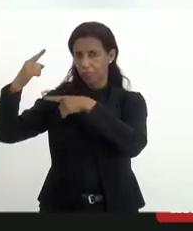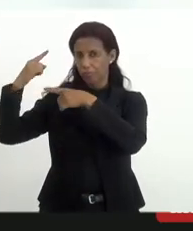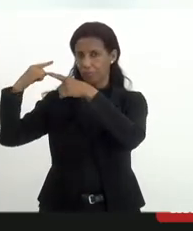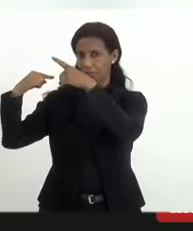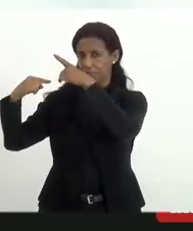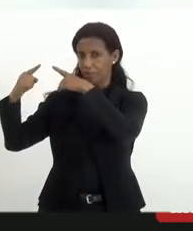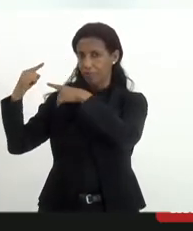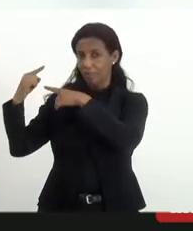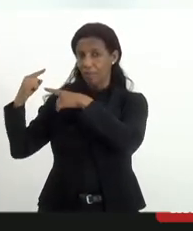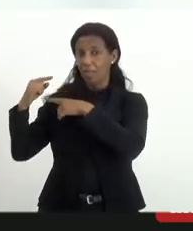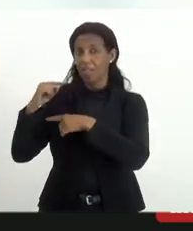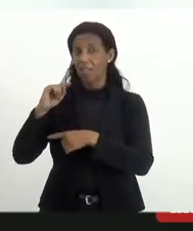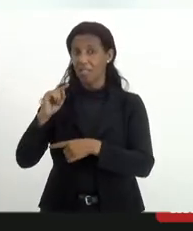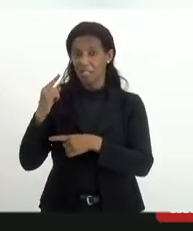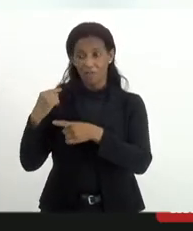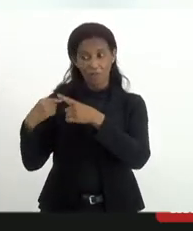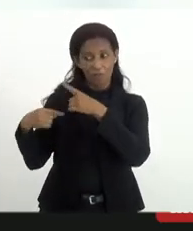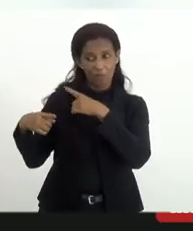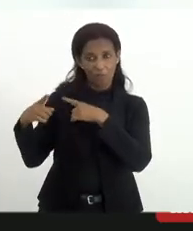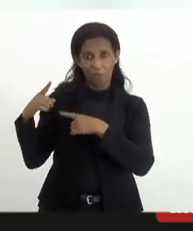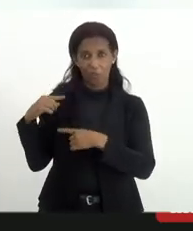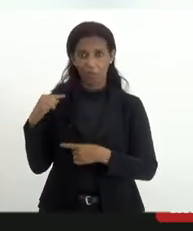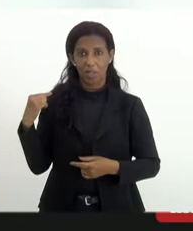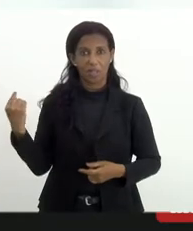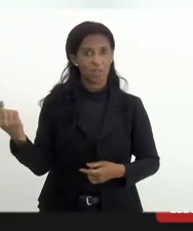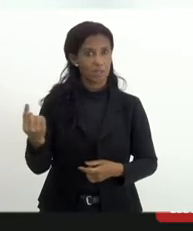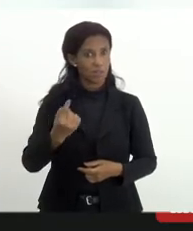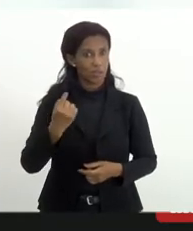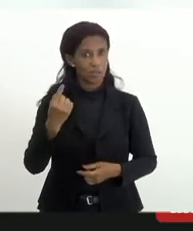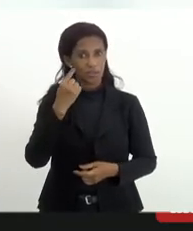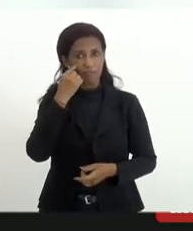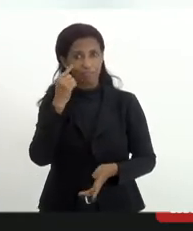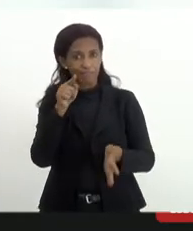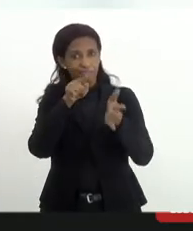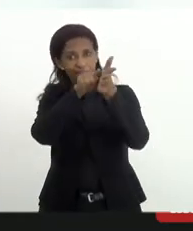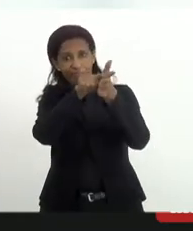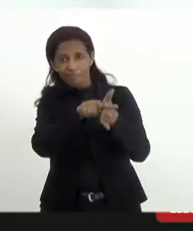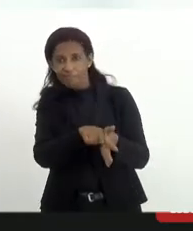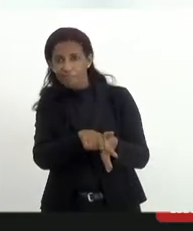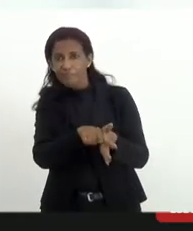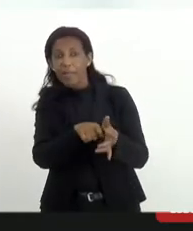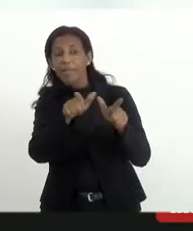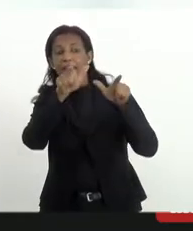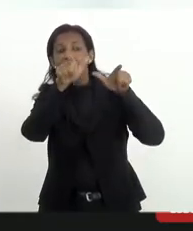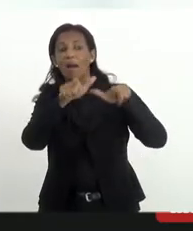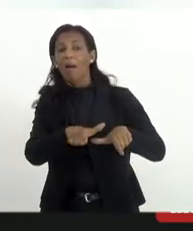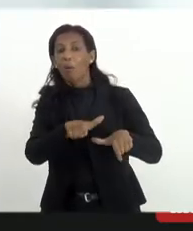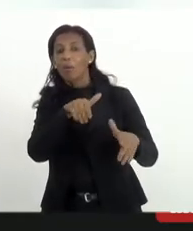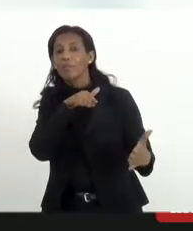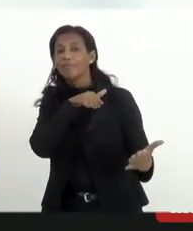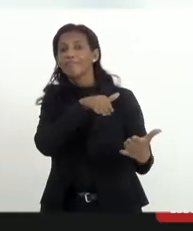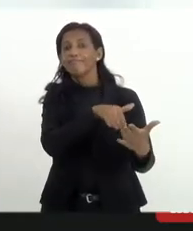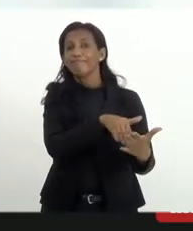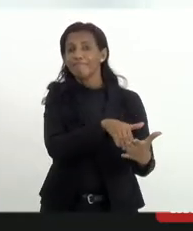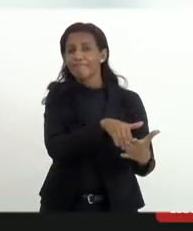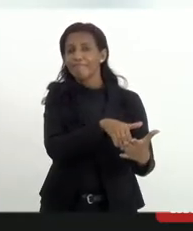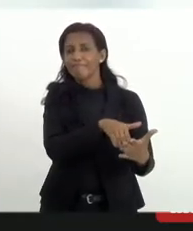E voltar no tempo, nós temos que verificar até onde podemos chegar. E